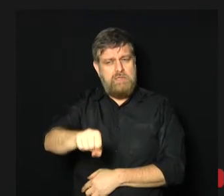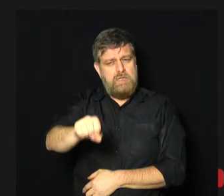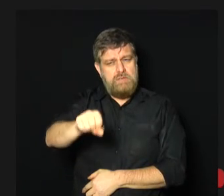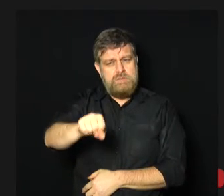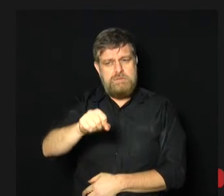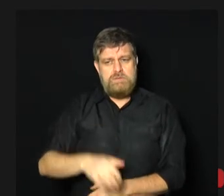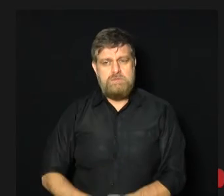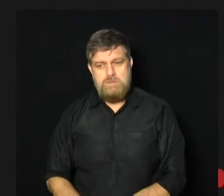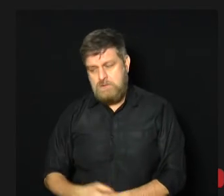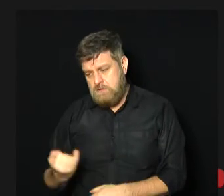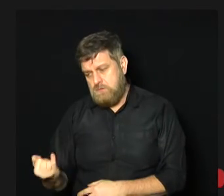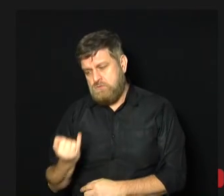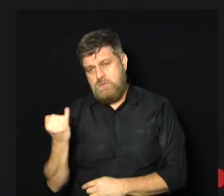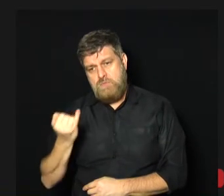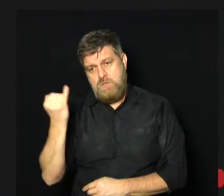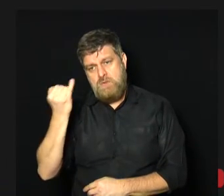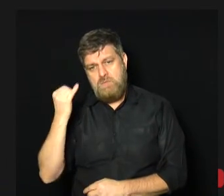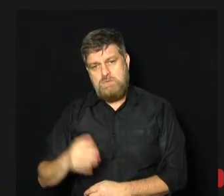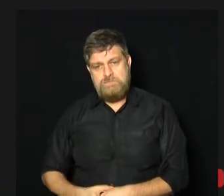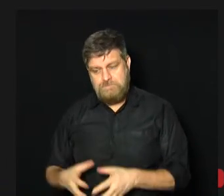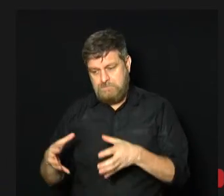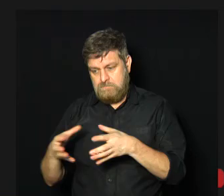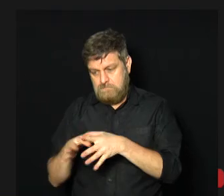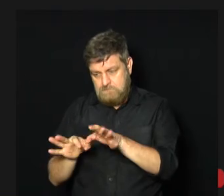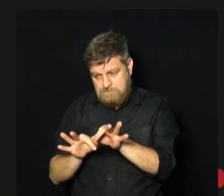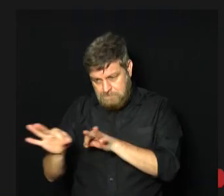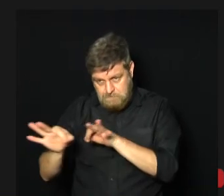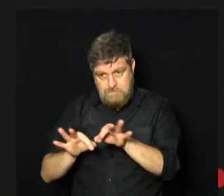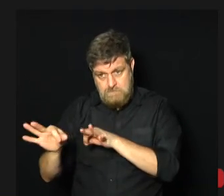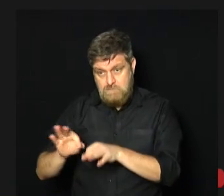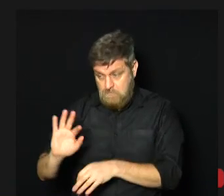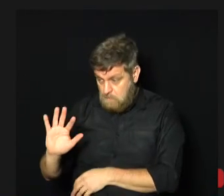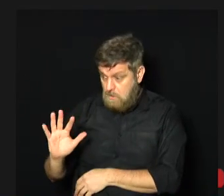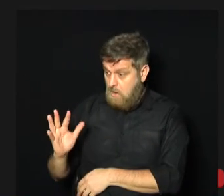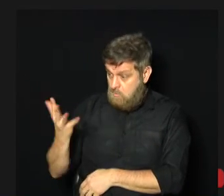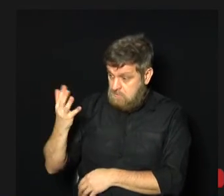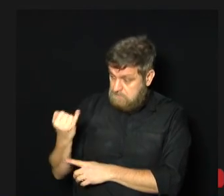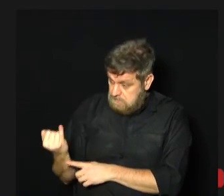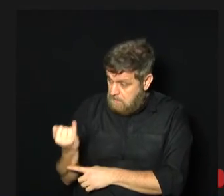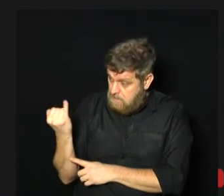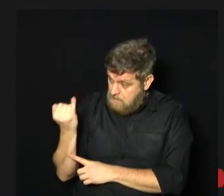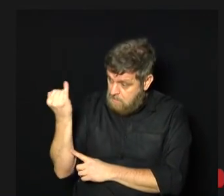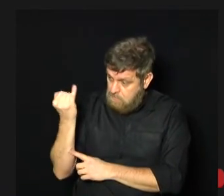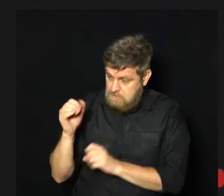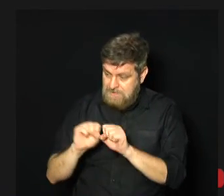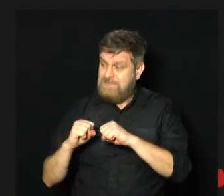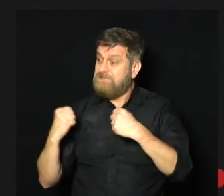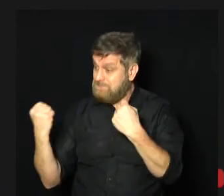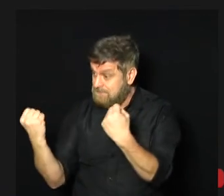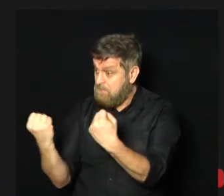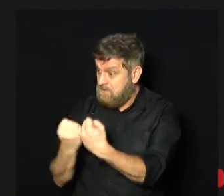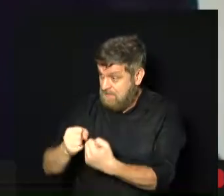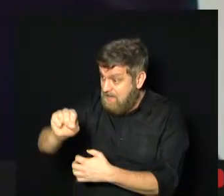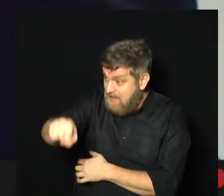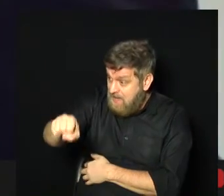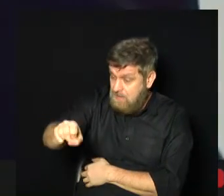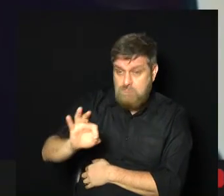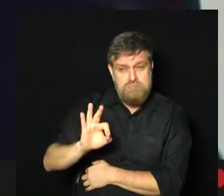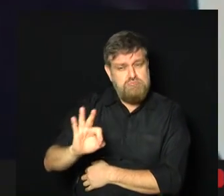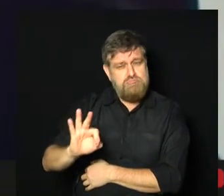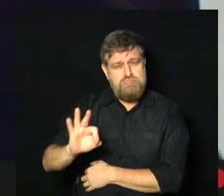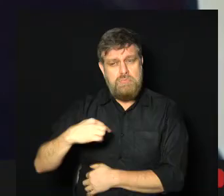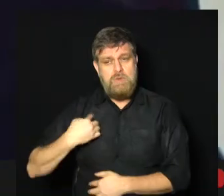é super importante que essa organização esteja acontecendo. É importante que esteja acontecendo esse seminário. Enfim, é isso que